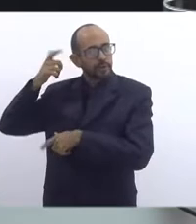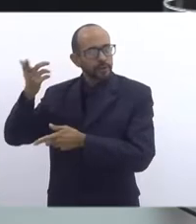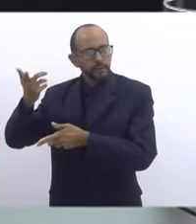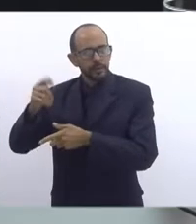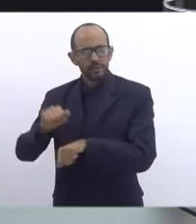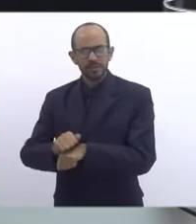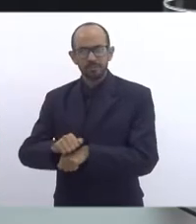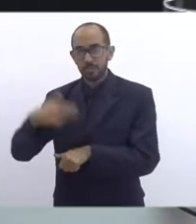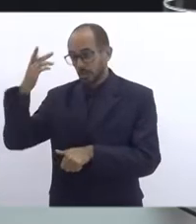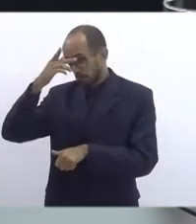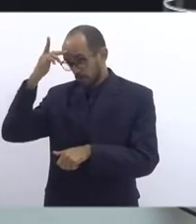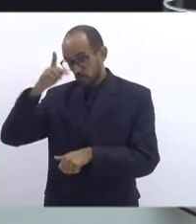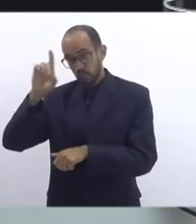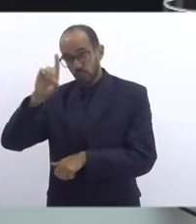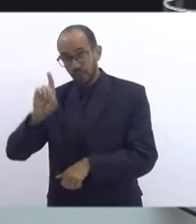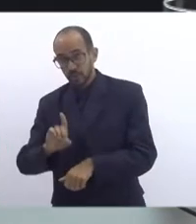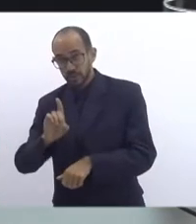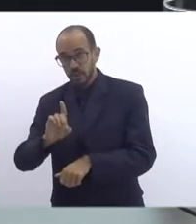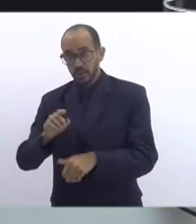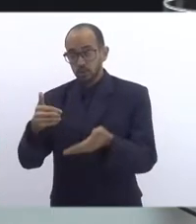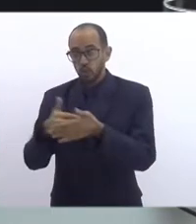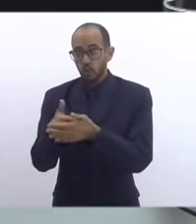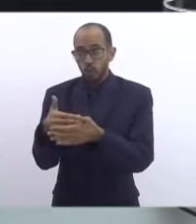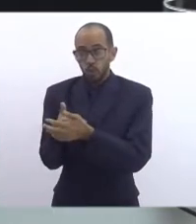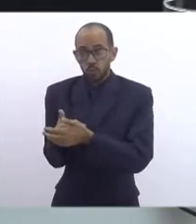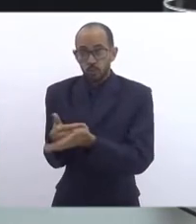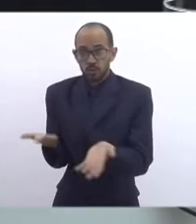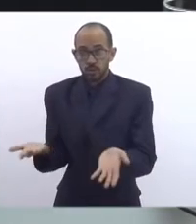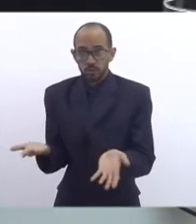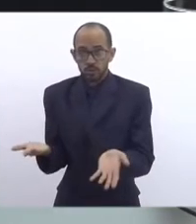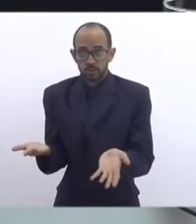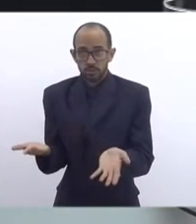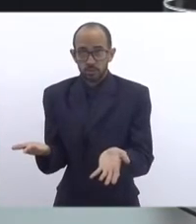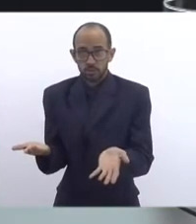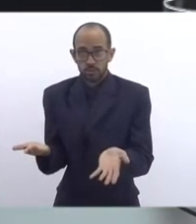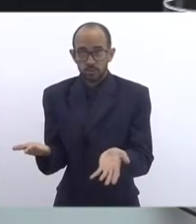com deficiências ocultas. São ocultas.